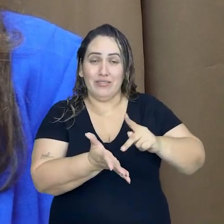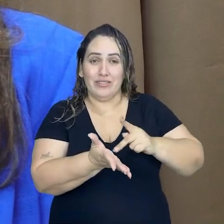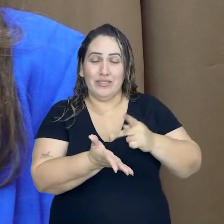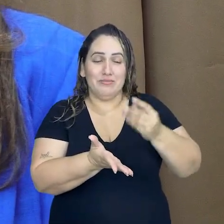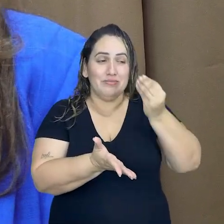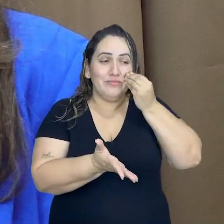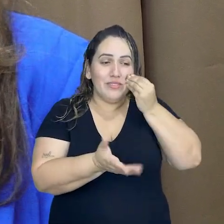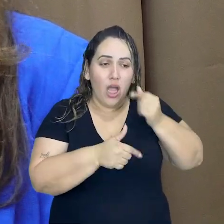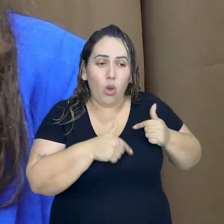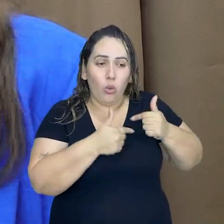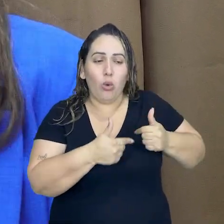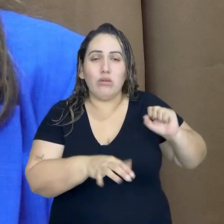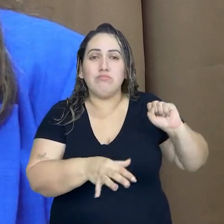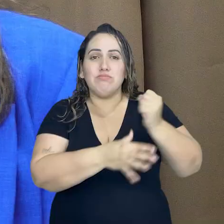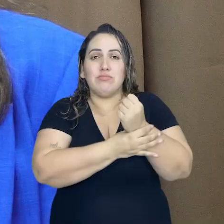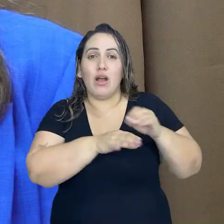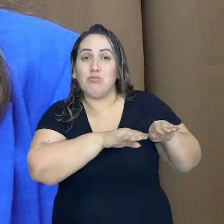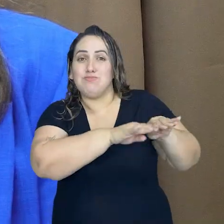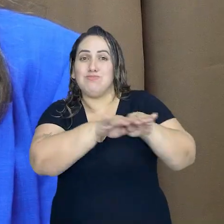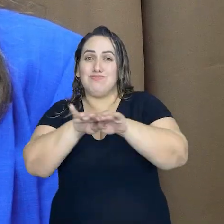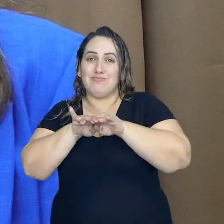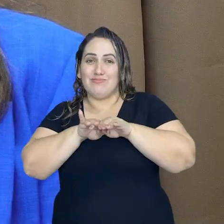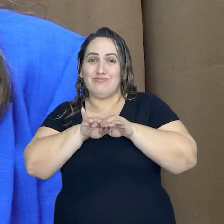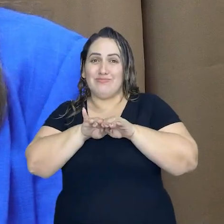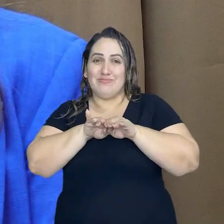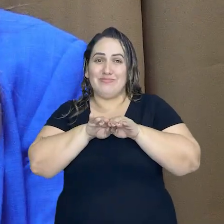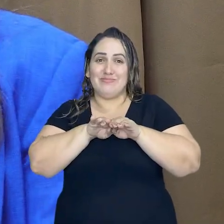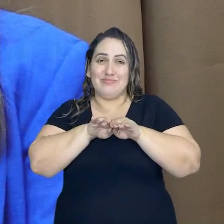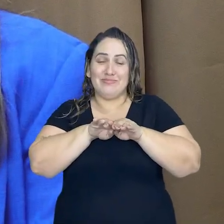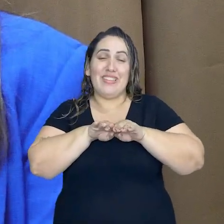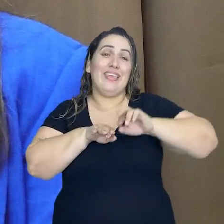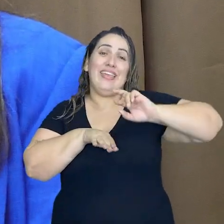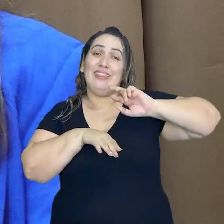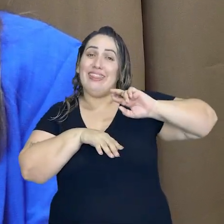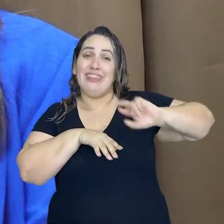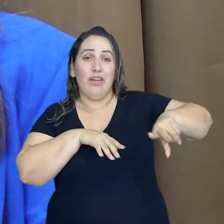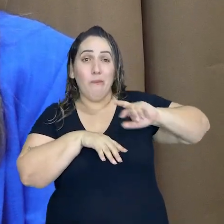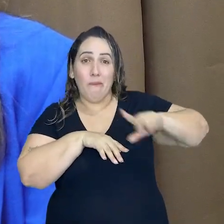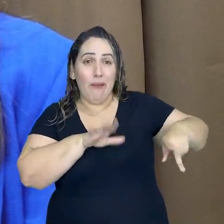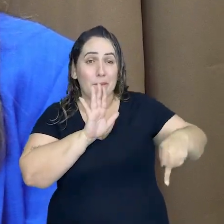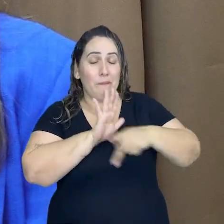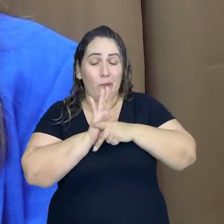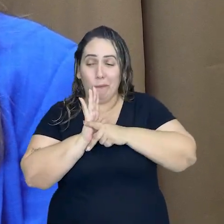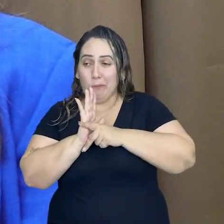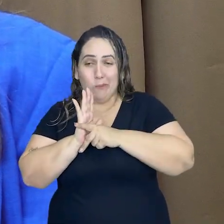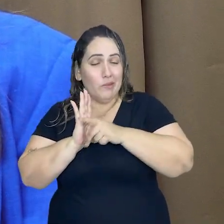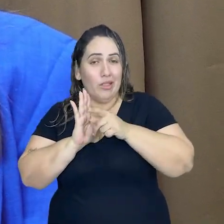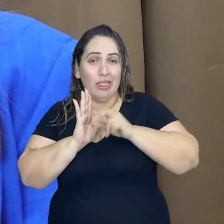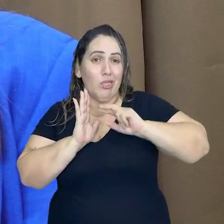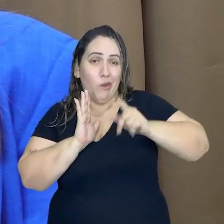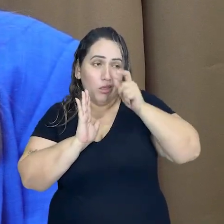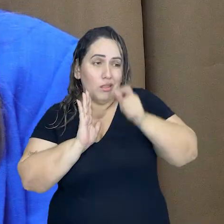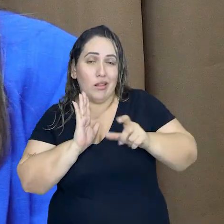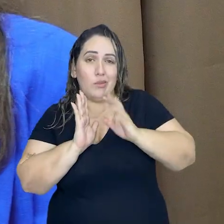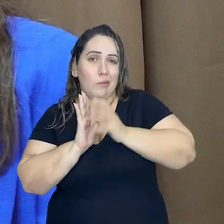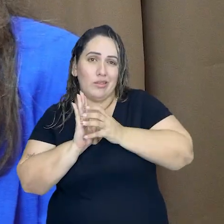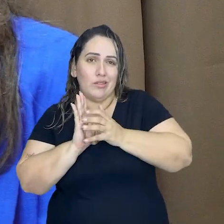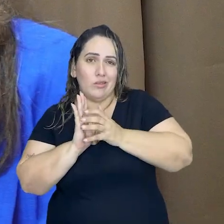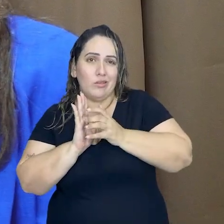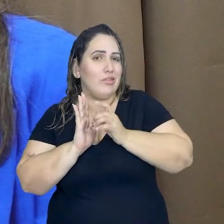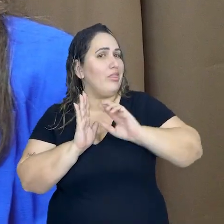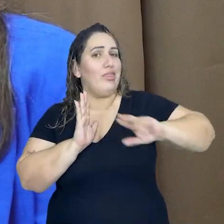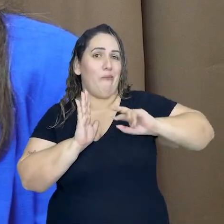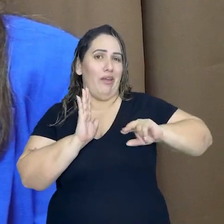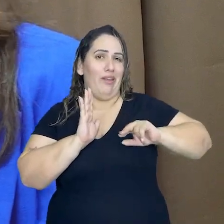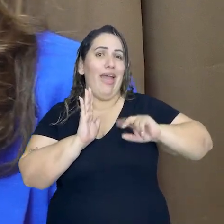claro que isso não é um desejo do partido. Né? Isso está na lei somente para compor. Tanto é que de